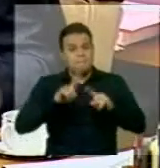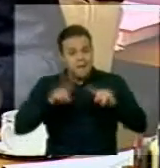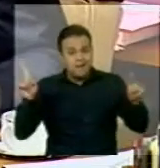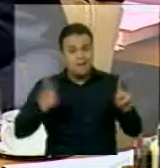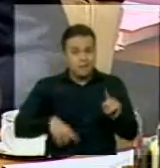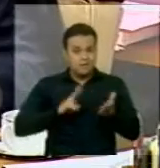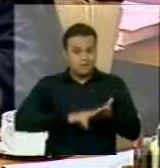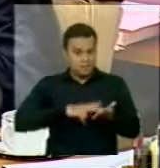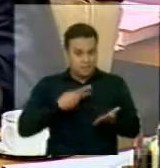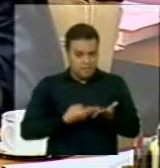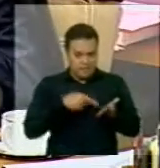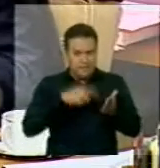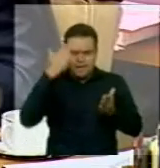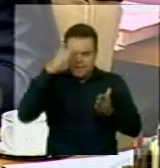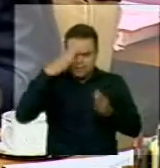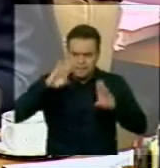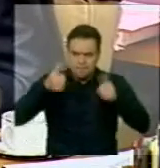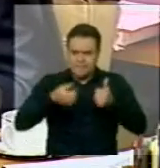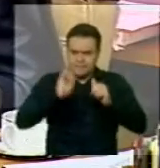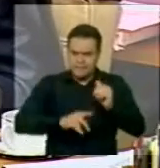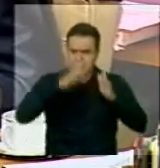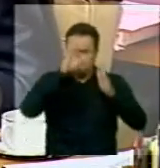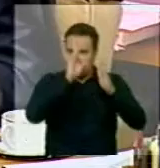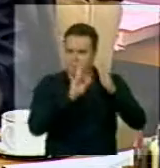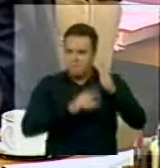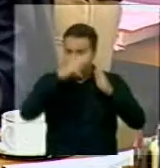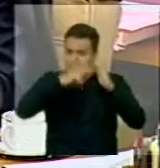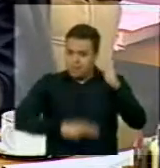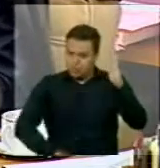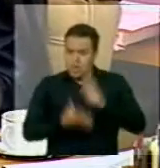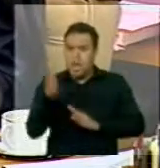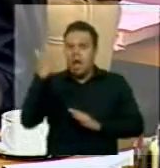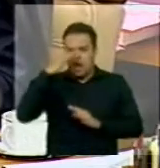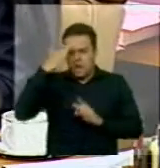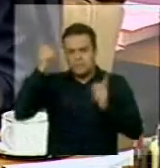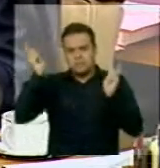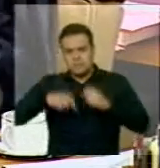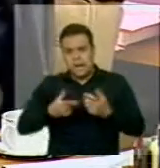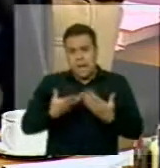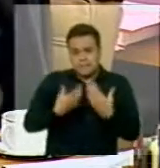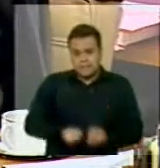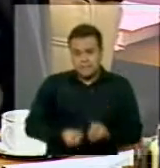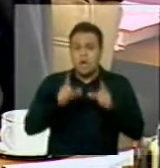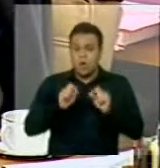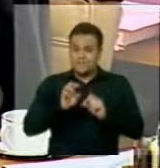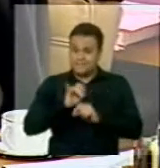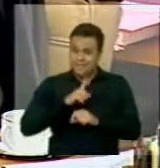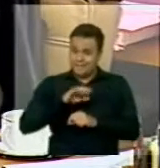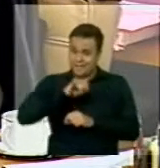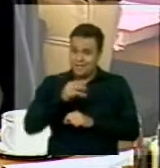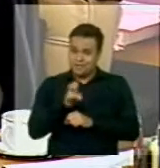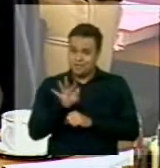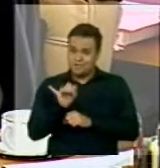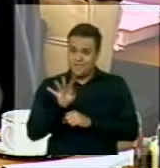interprete esse dispositivo que diz dispensada a vistoria prévia como uma dispensa justificada no sentido